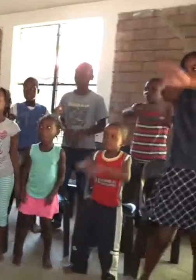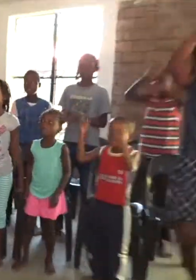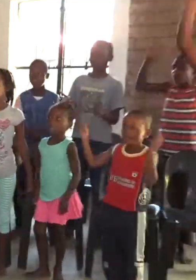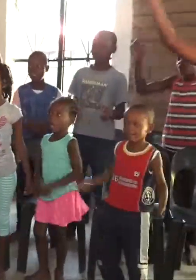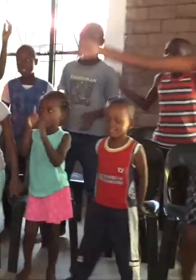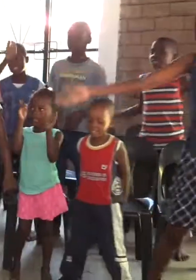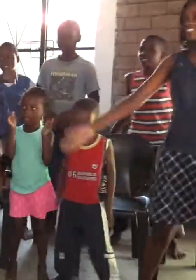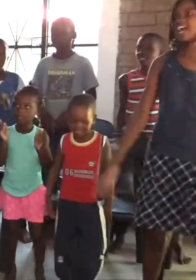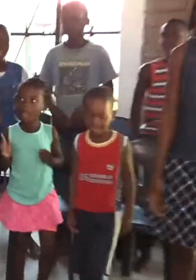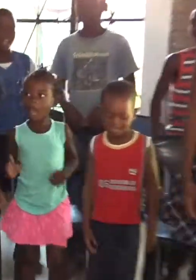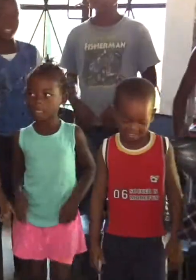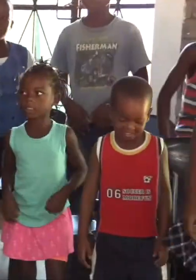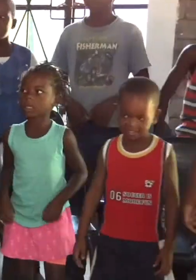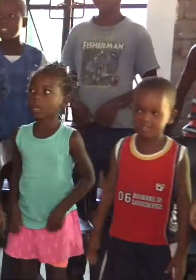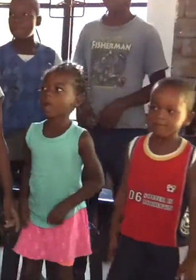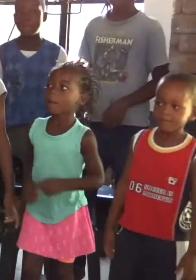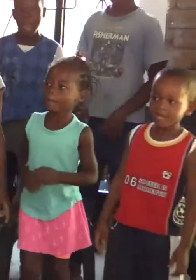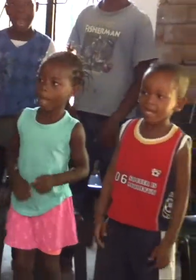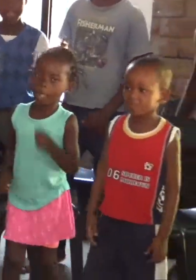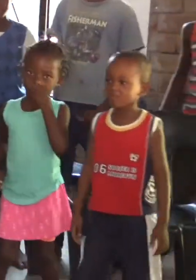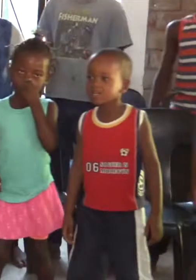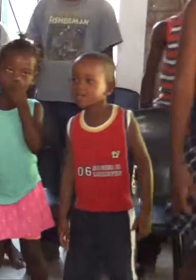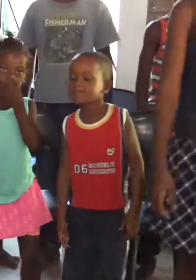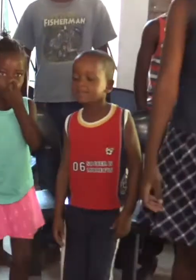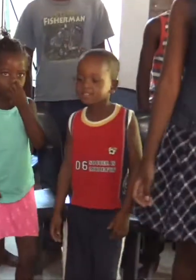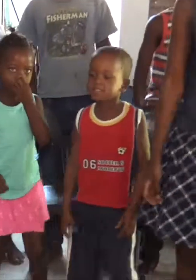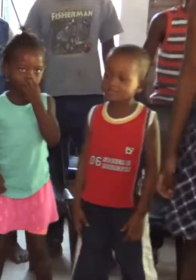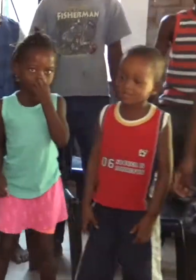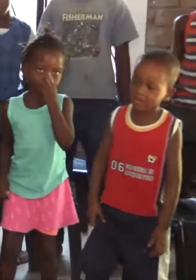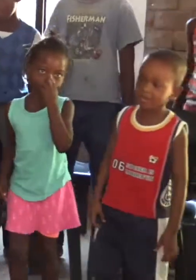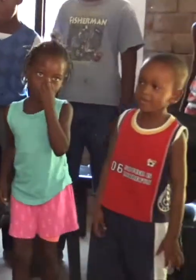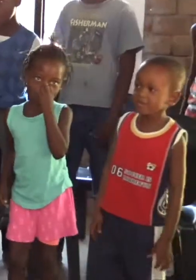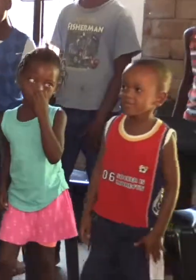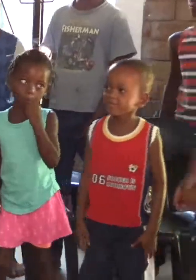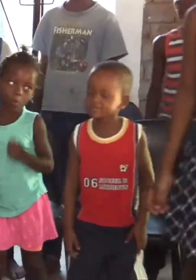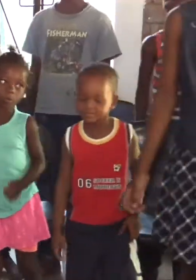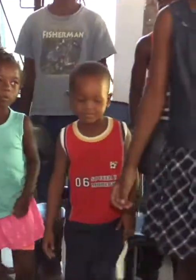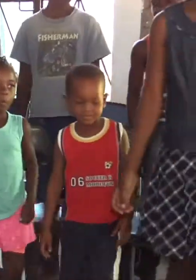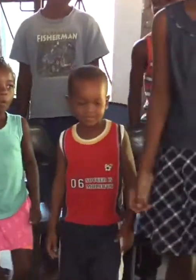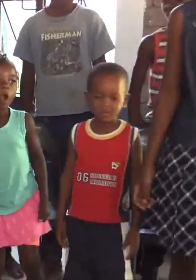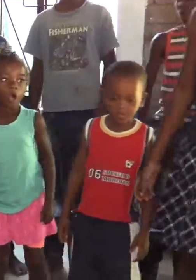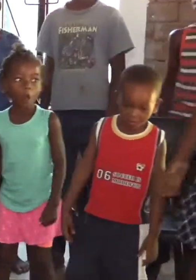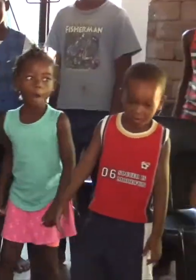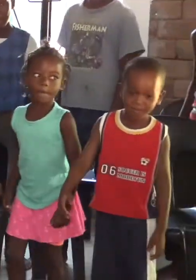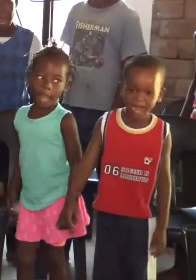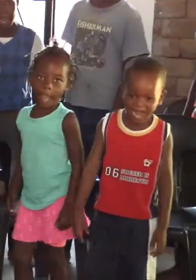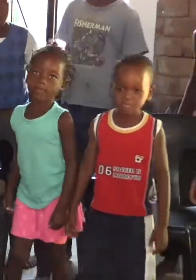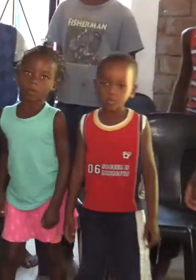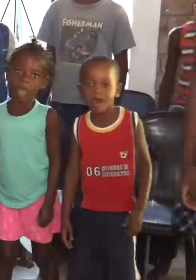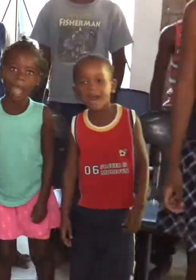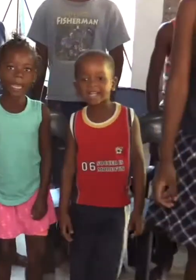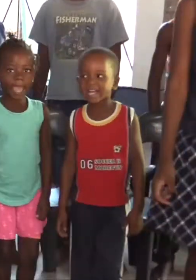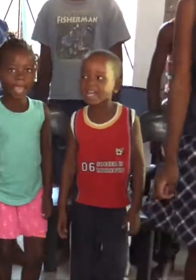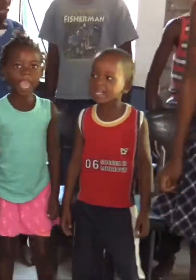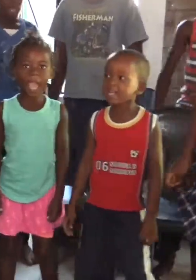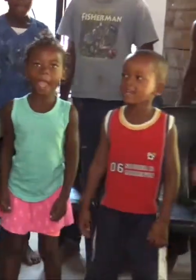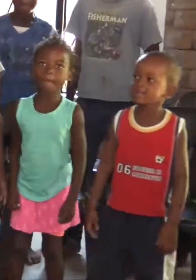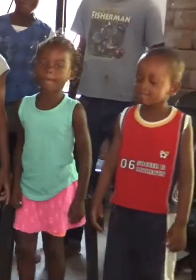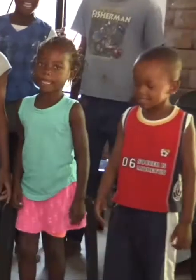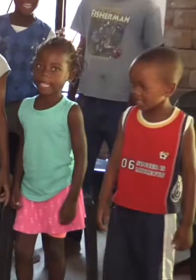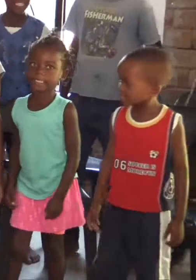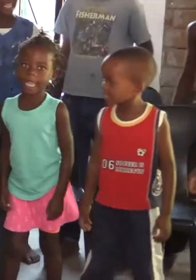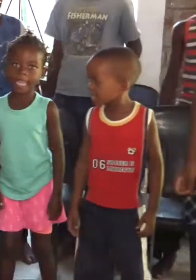Eu, da Saques, passo, caminho e sonho, compasso, palé,